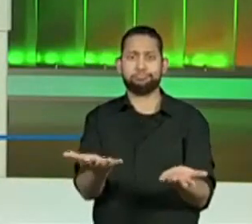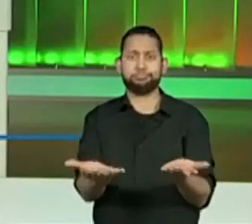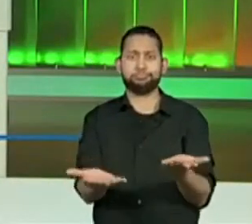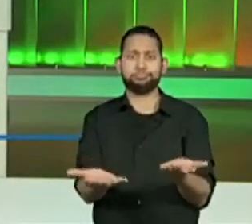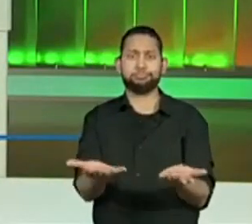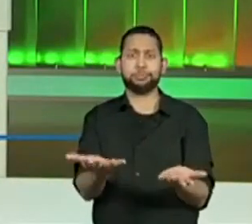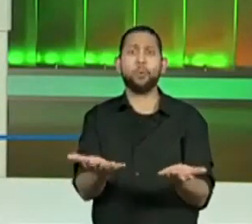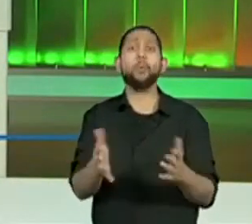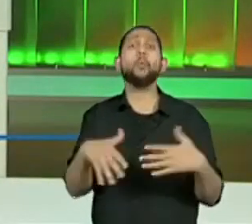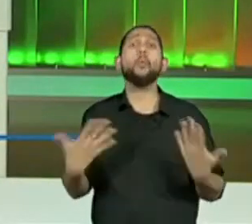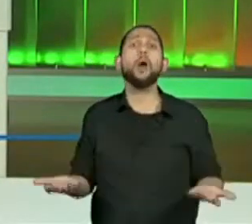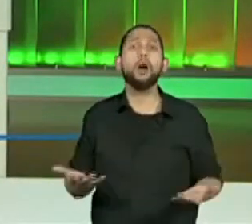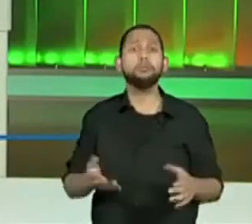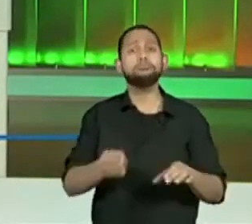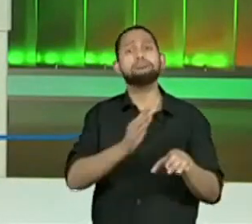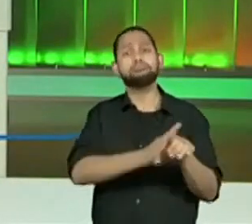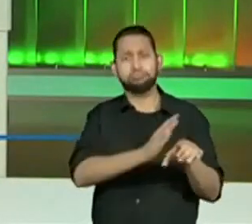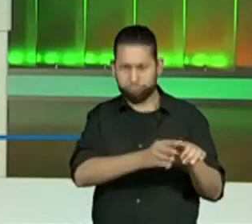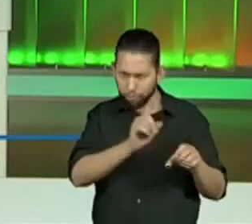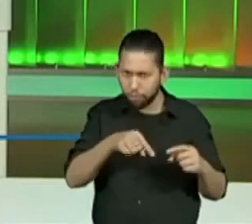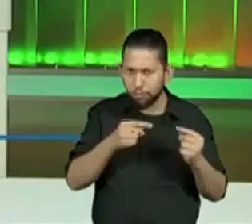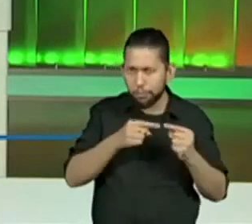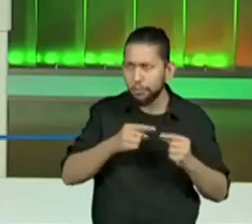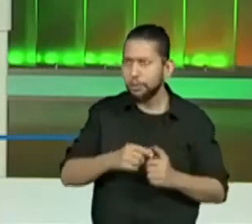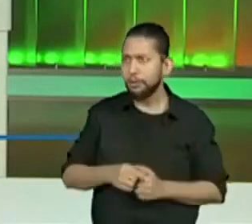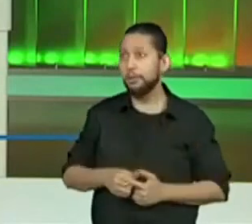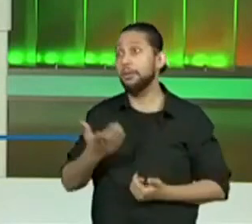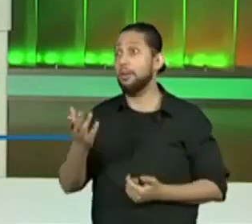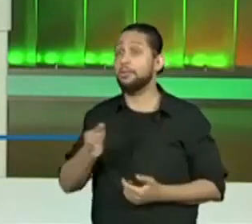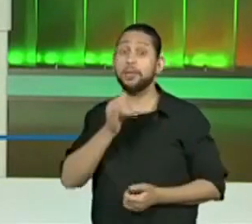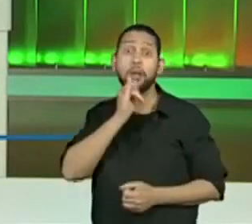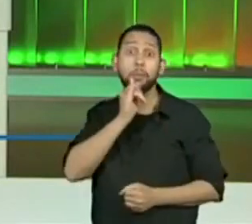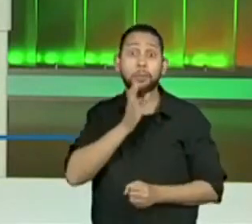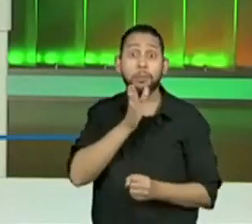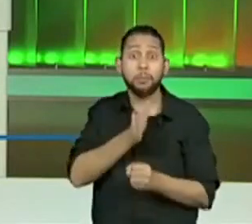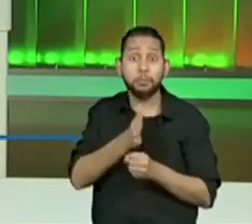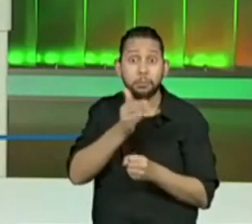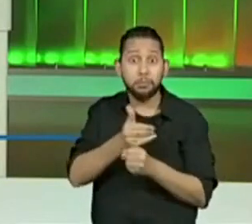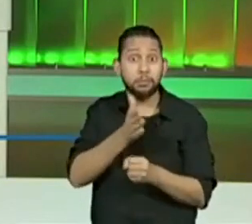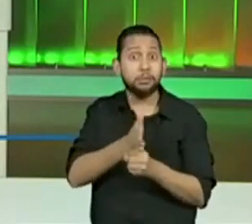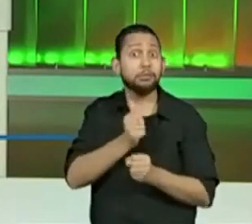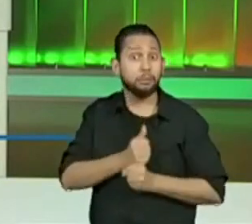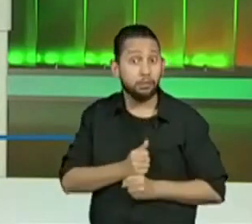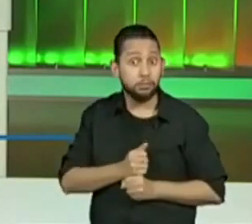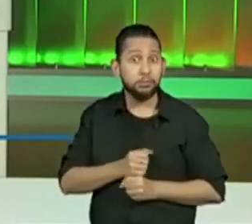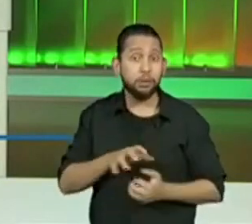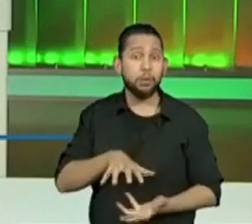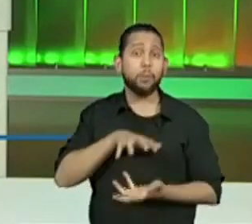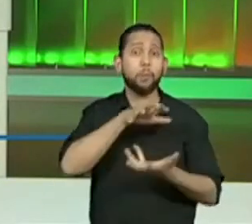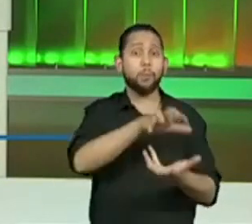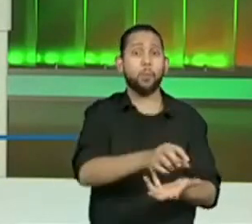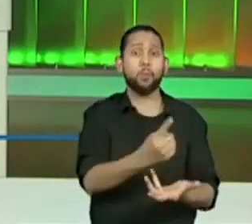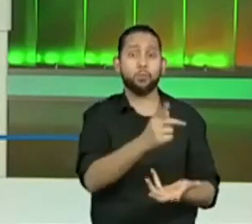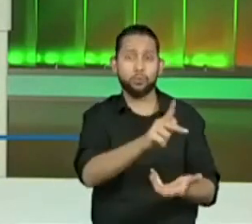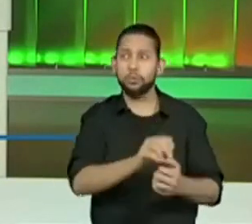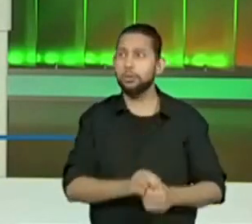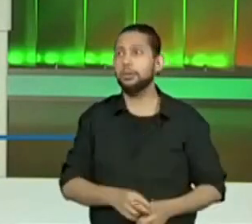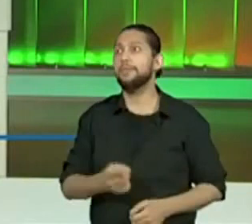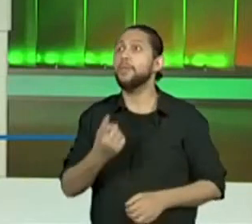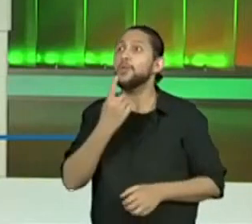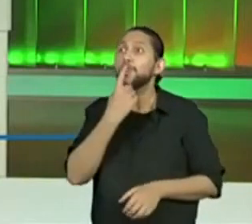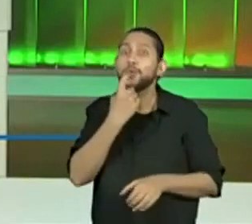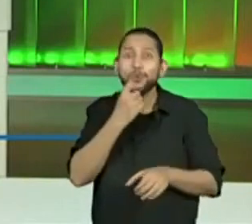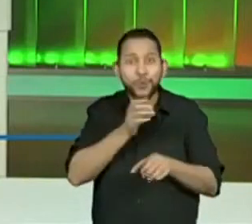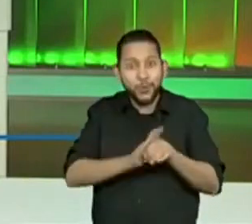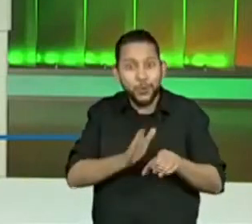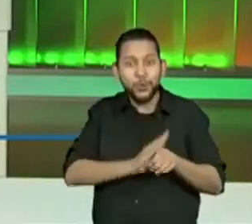e olha lá o protetor cisio tá trazendo a questão da Batata pode ser vendida por quilo tomate